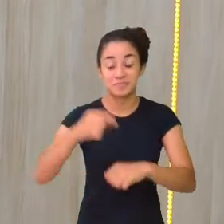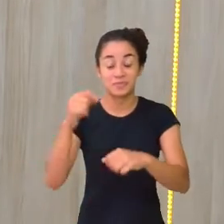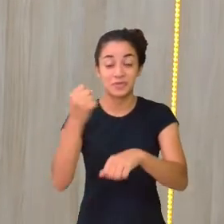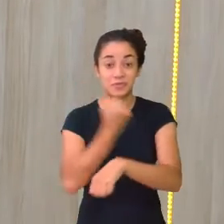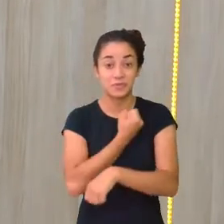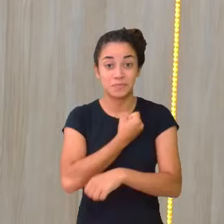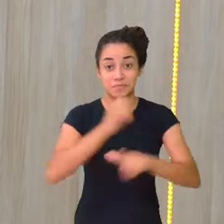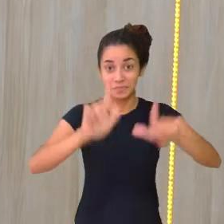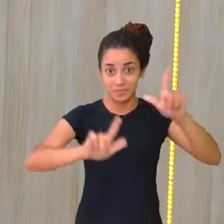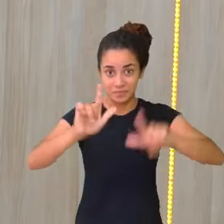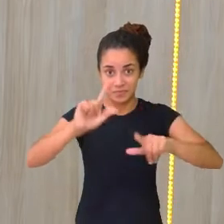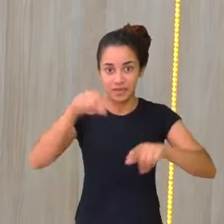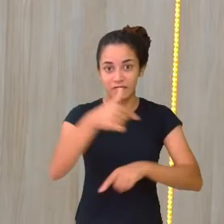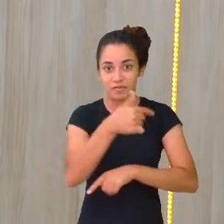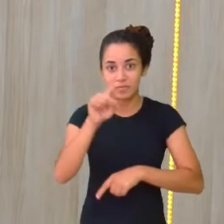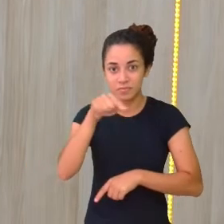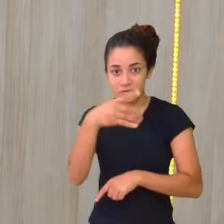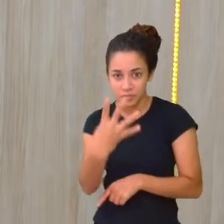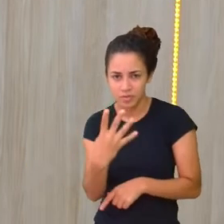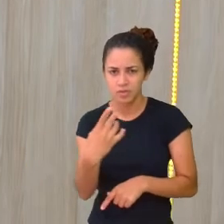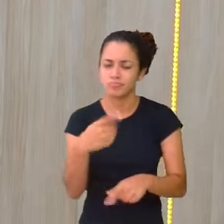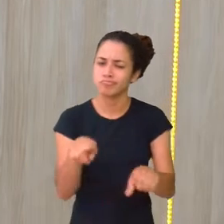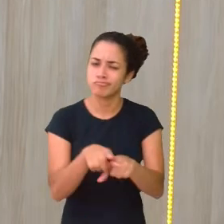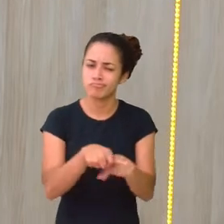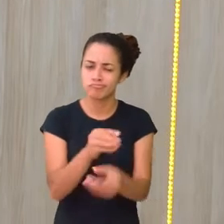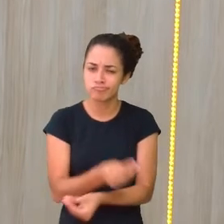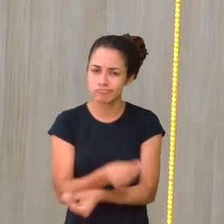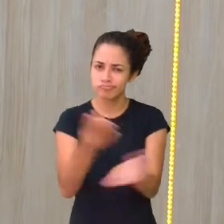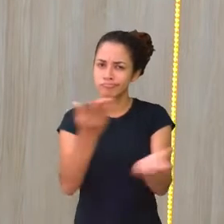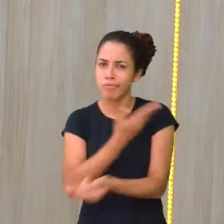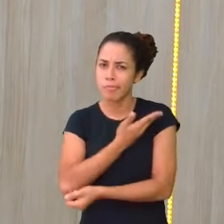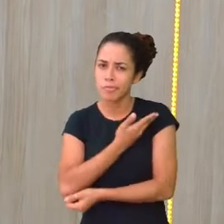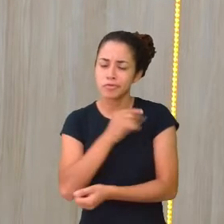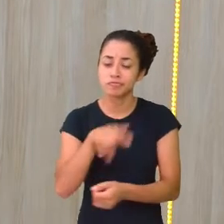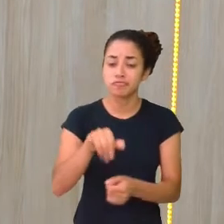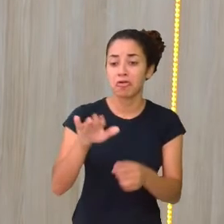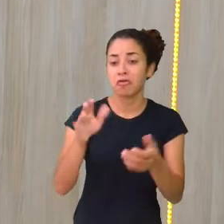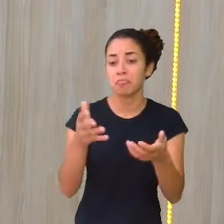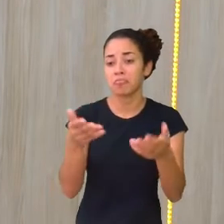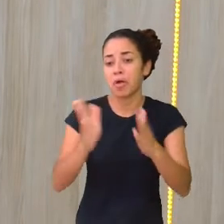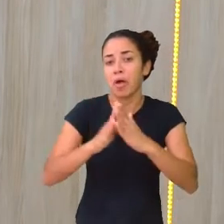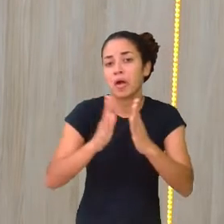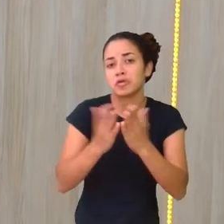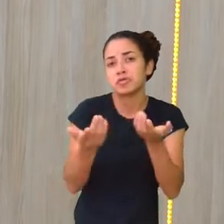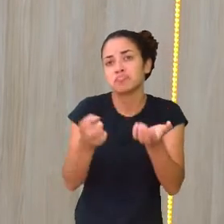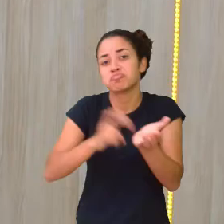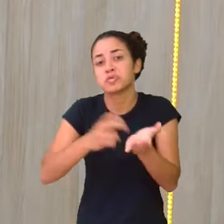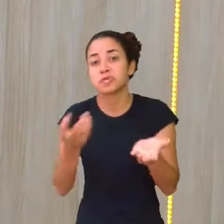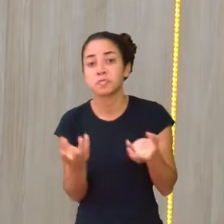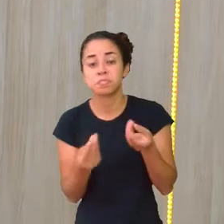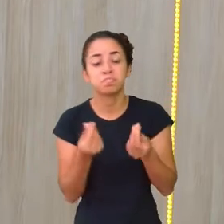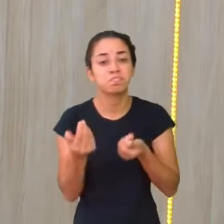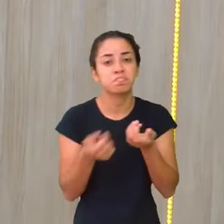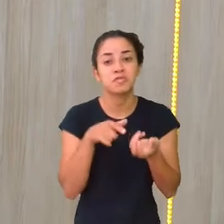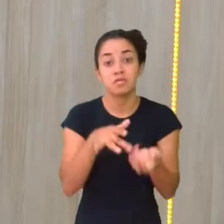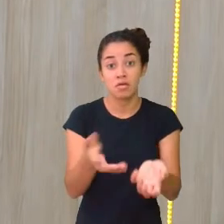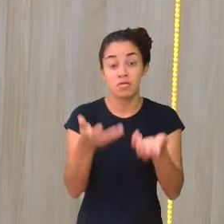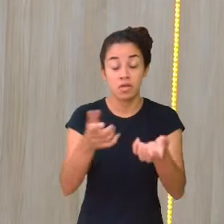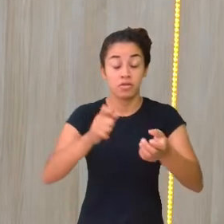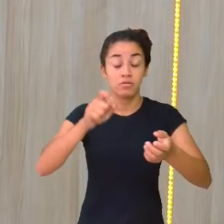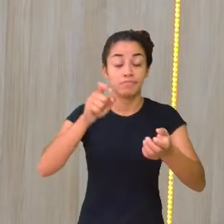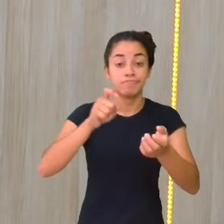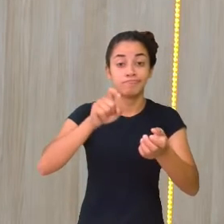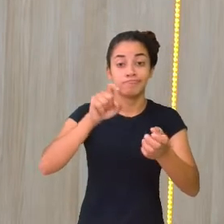22.4, compartilhe também com o seu coleguinha, olha, se tu estiver em casa um dia assim de manhã e tu ligar a